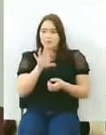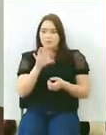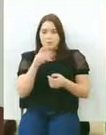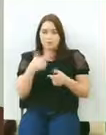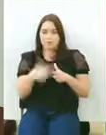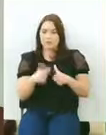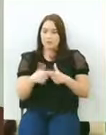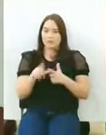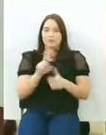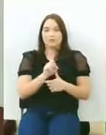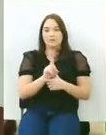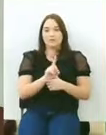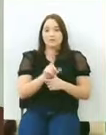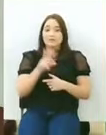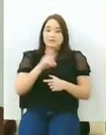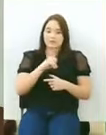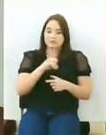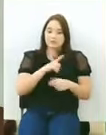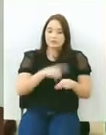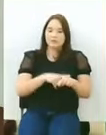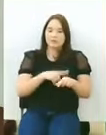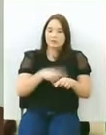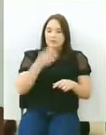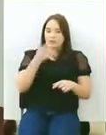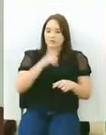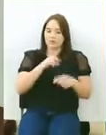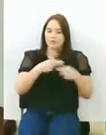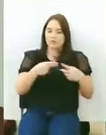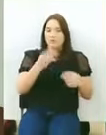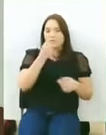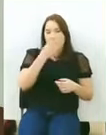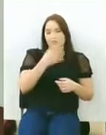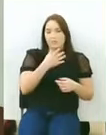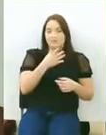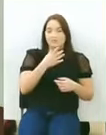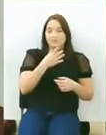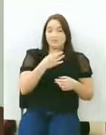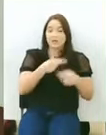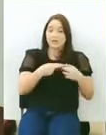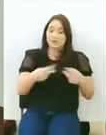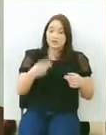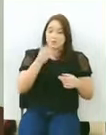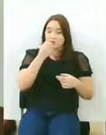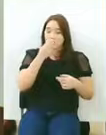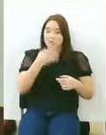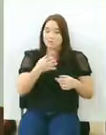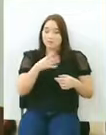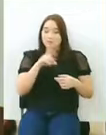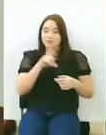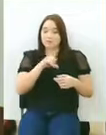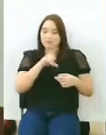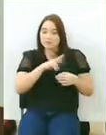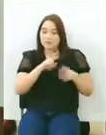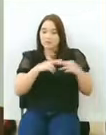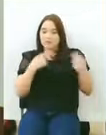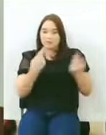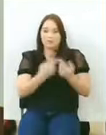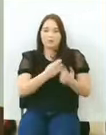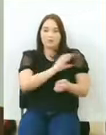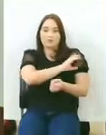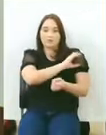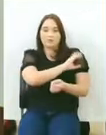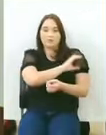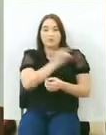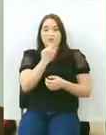de problemas. Tem hora que a gente trata de muita coisa boa também. E uma das coisas mais boas que a gente trata